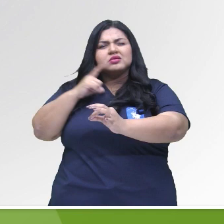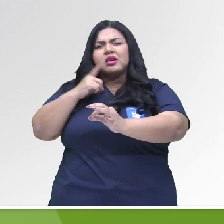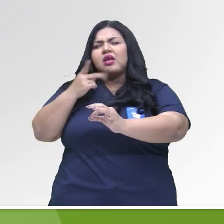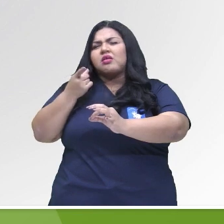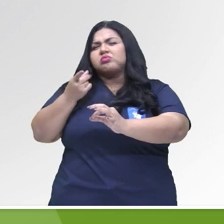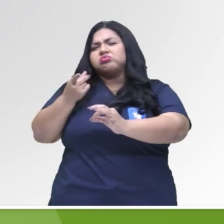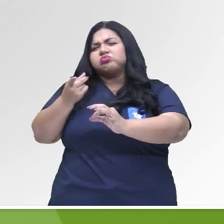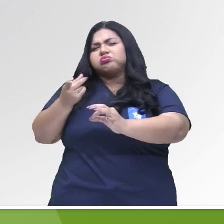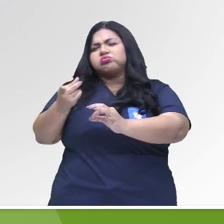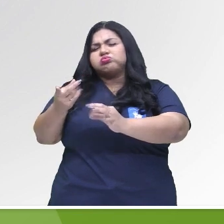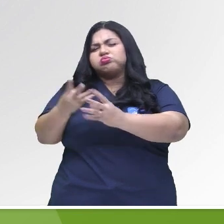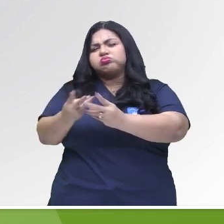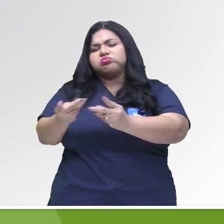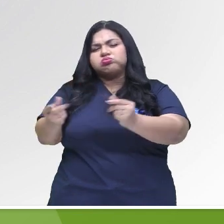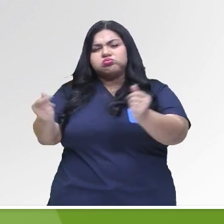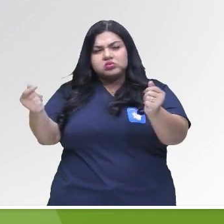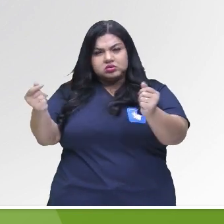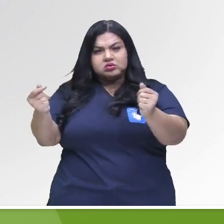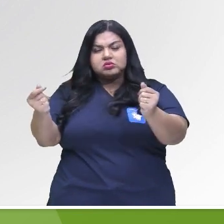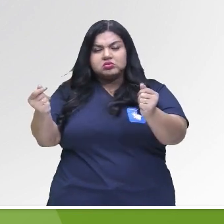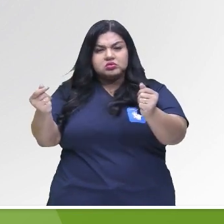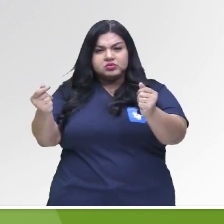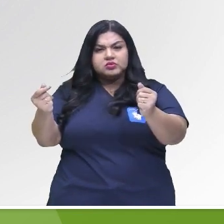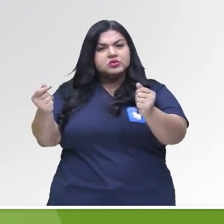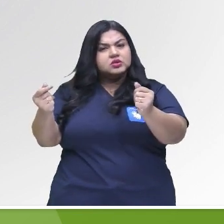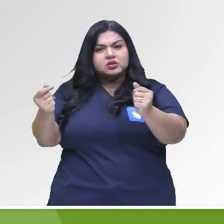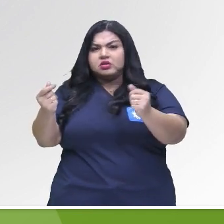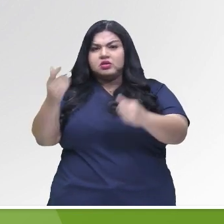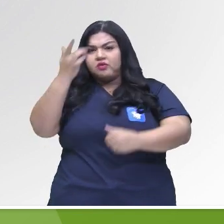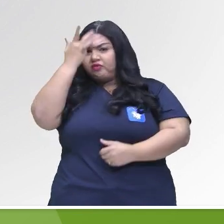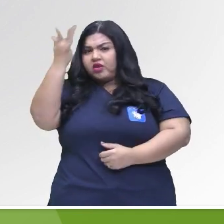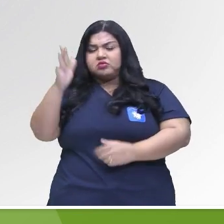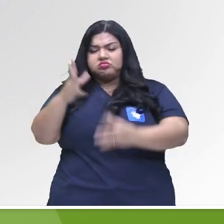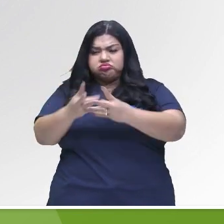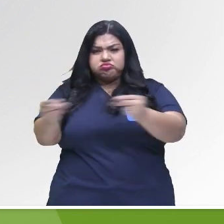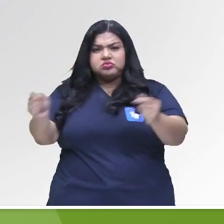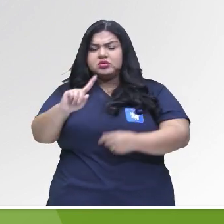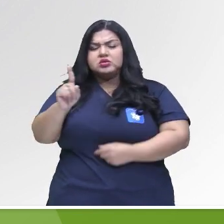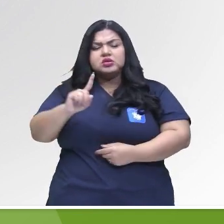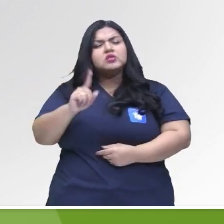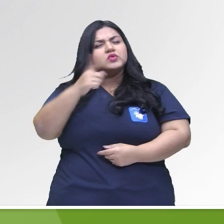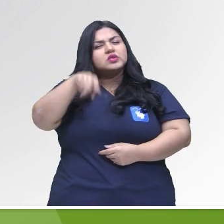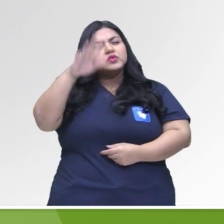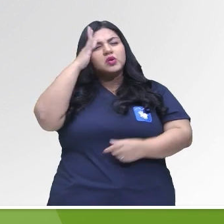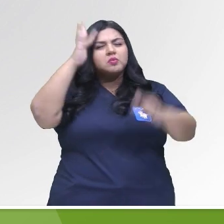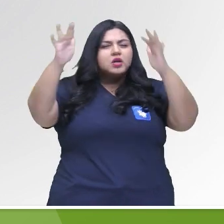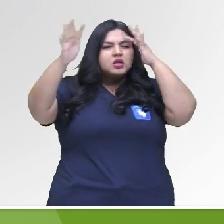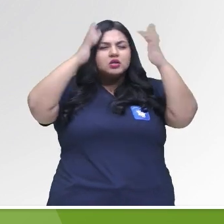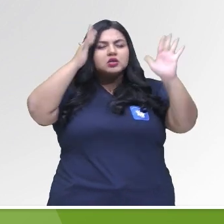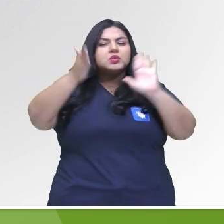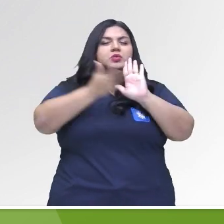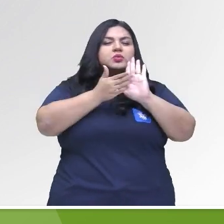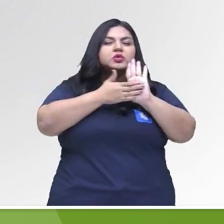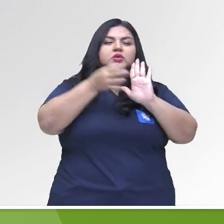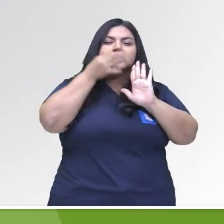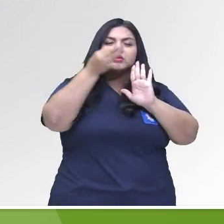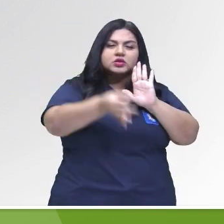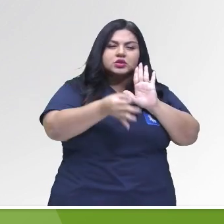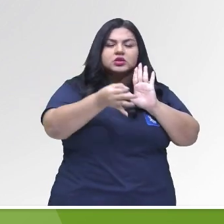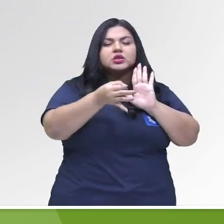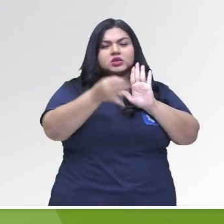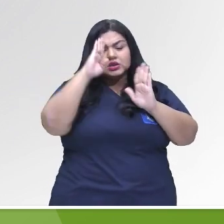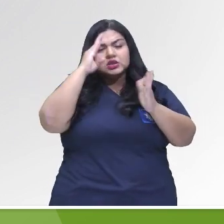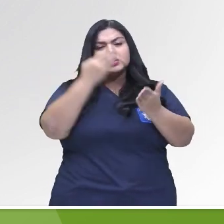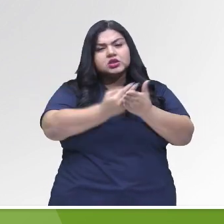se decompor, tá? Então, ele não se decompõe com facilidade. Então, vocês vão imaginar e propor o que vocês acreditam que seria a